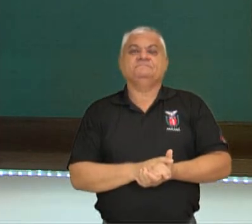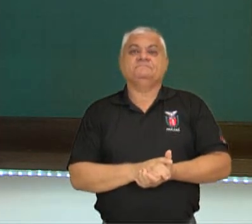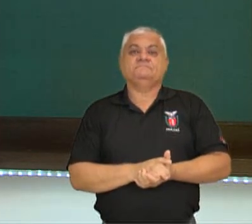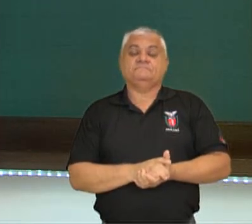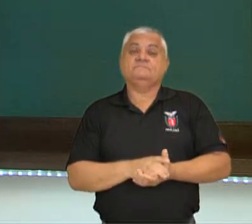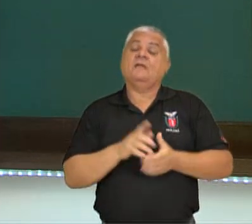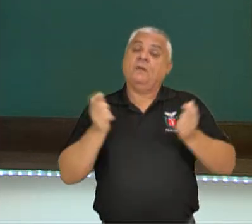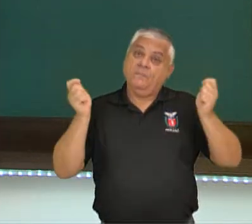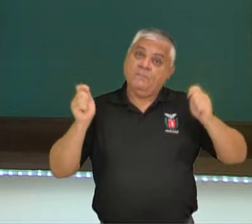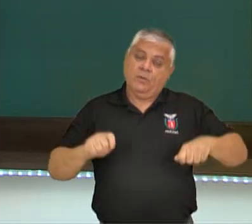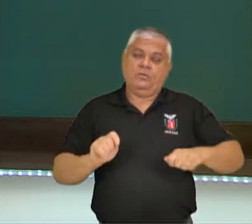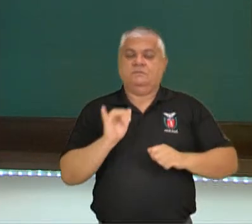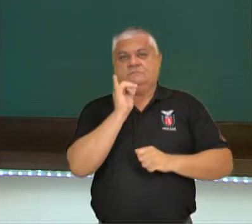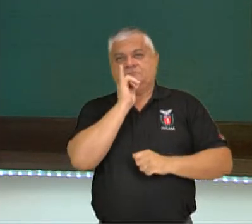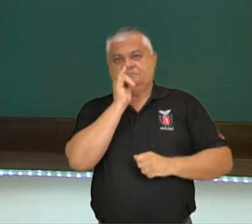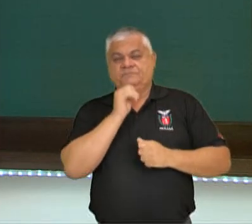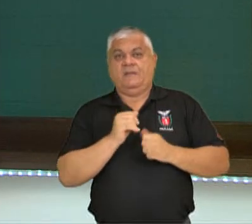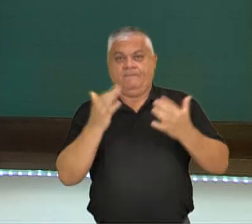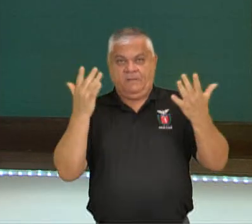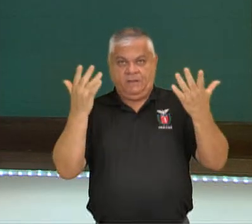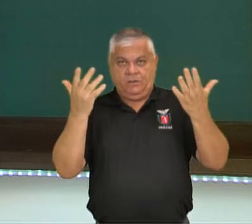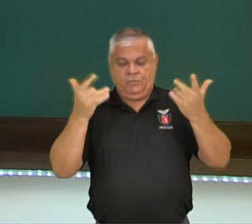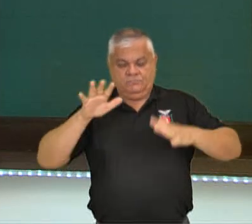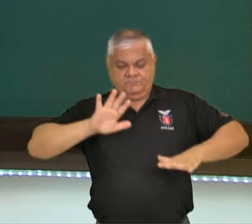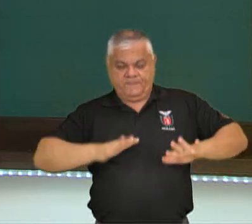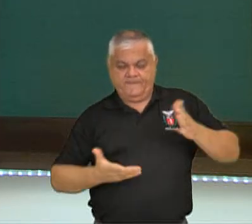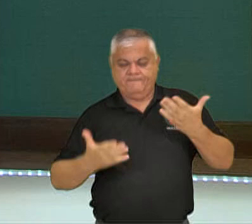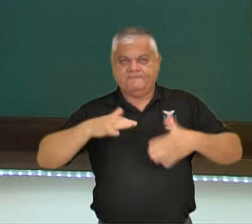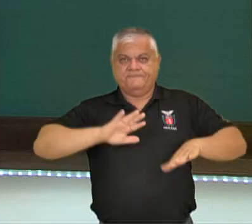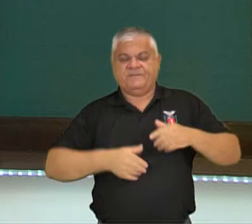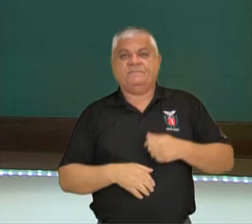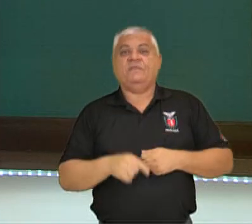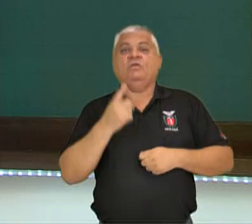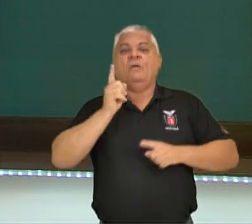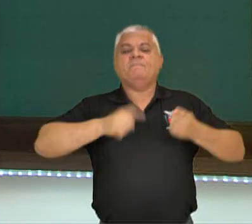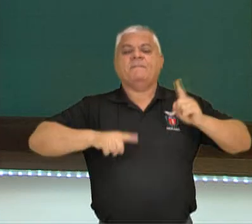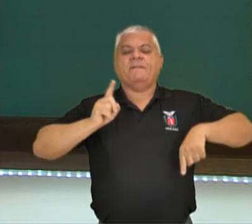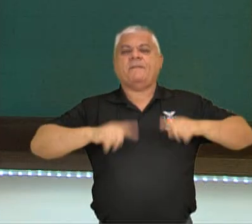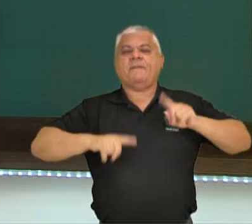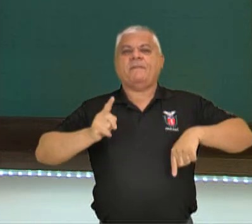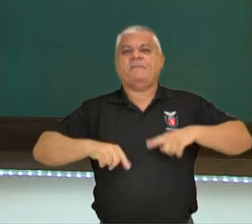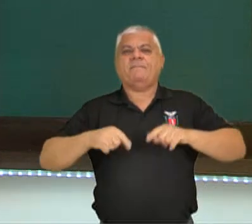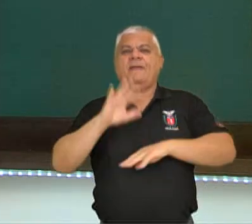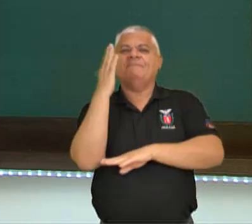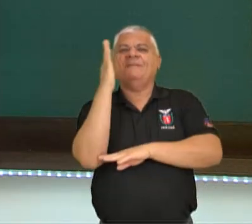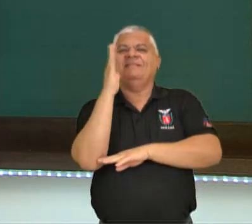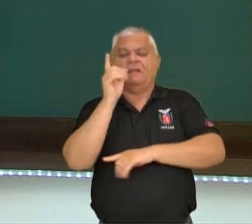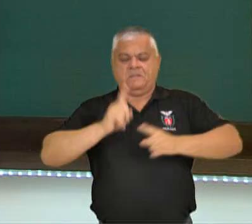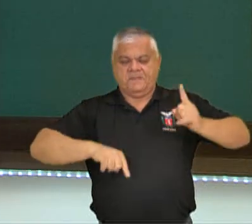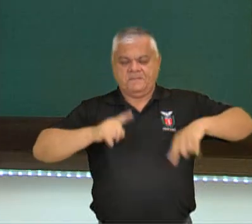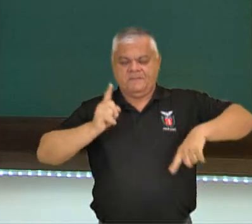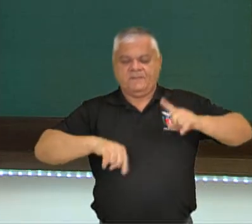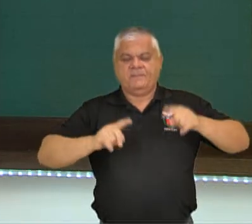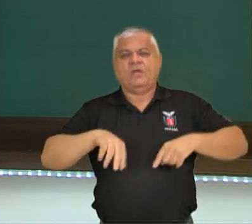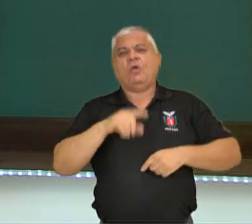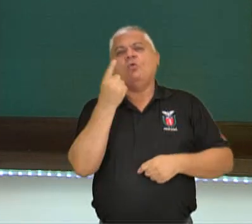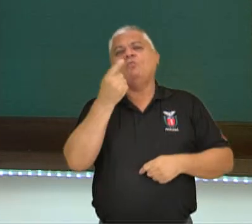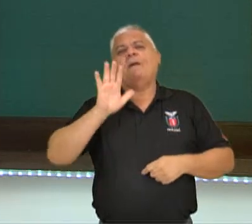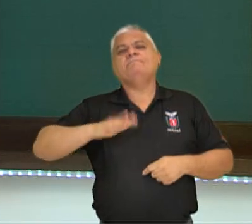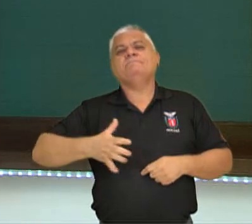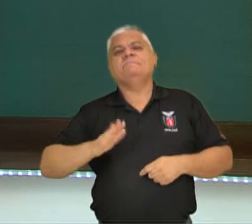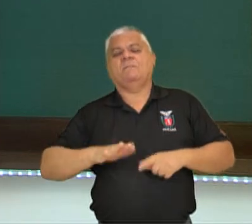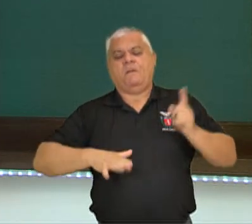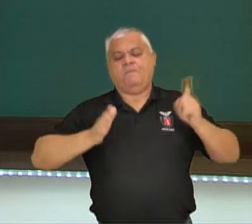Ele pode ser tocado com as mãos, com duas baquetas ou por vezes com uma mão e